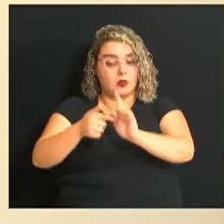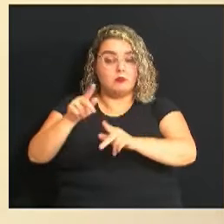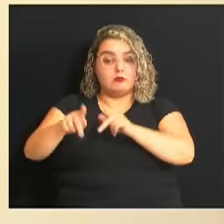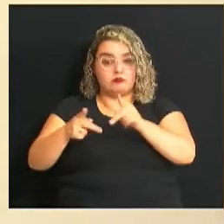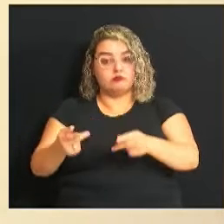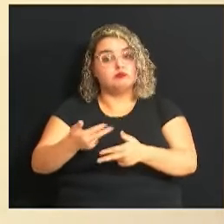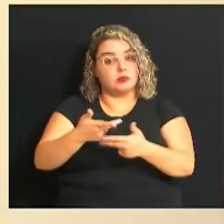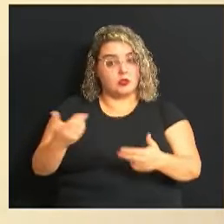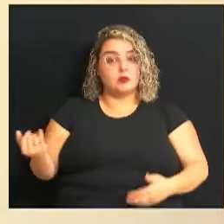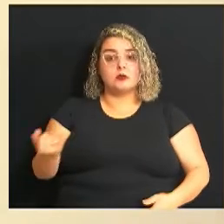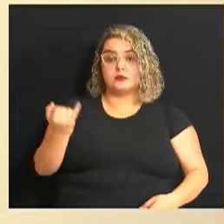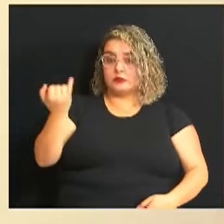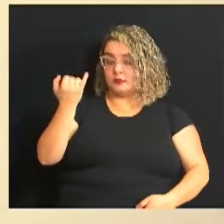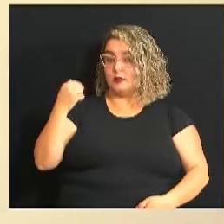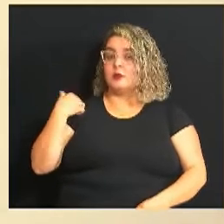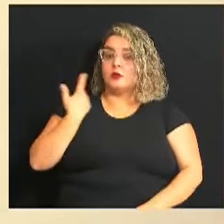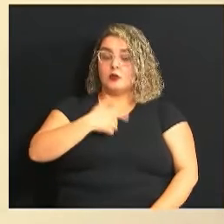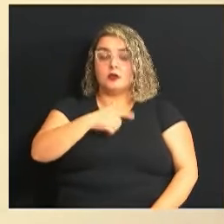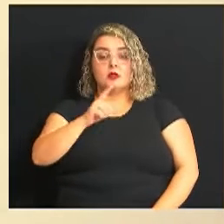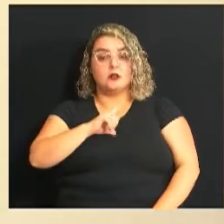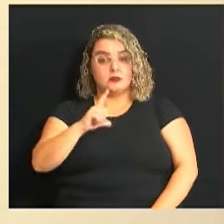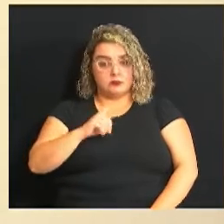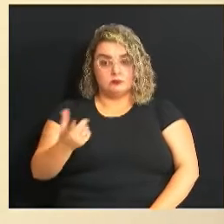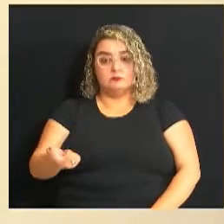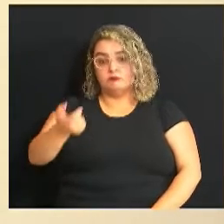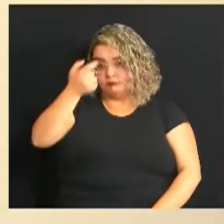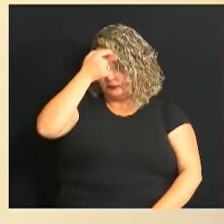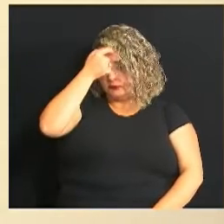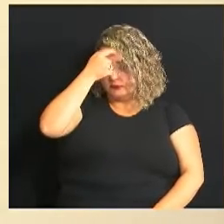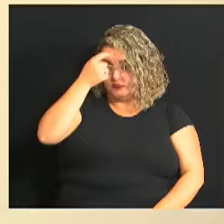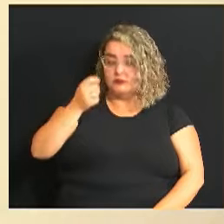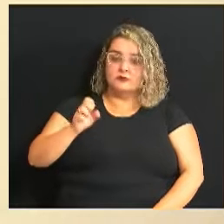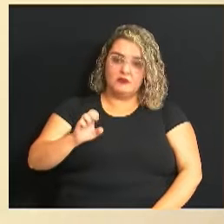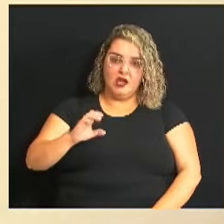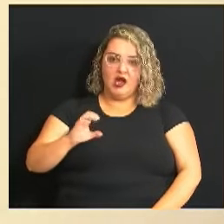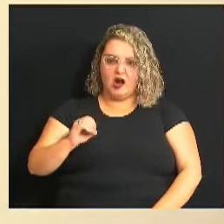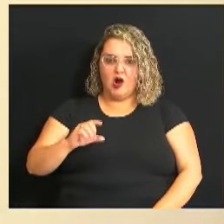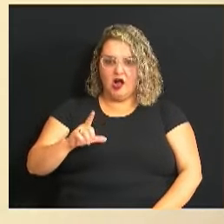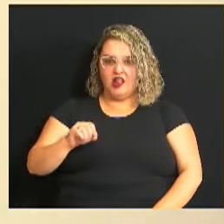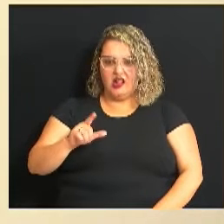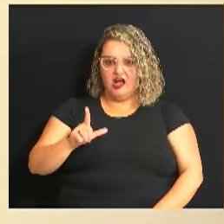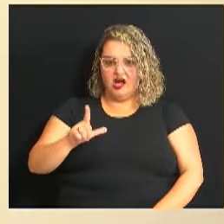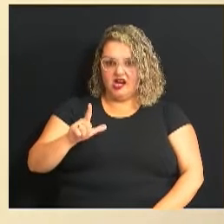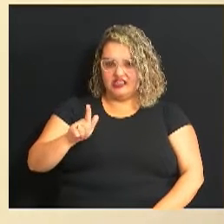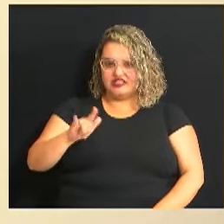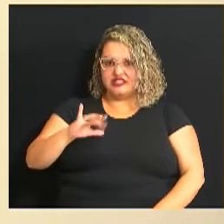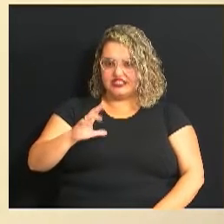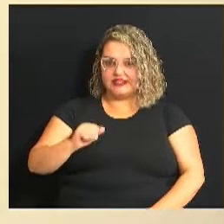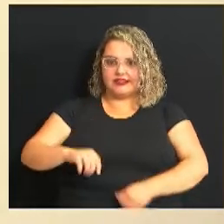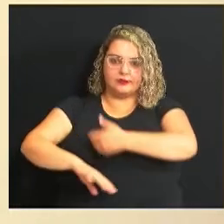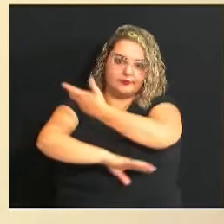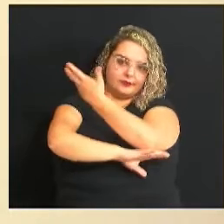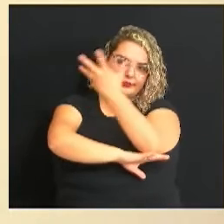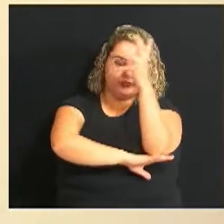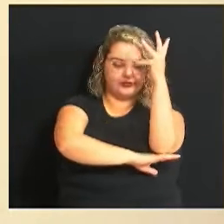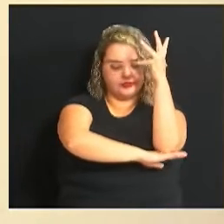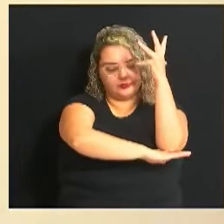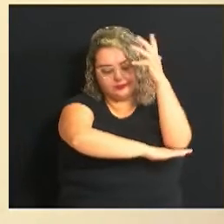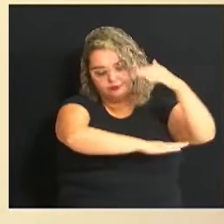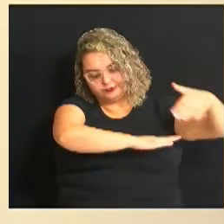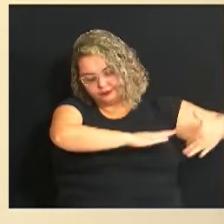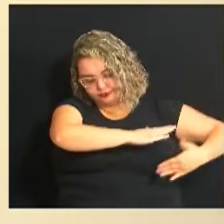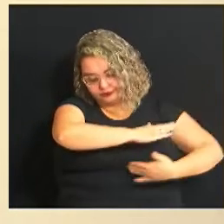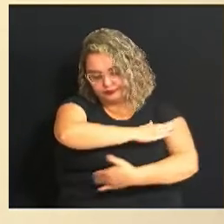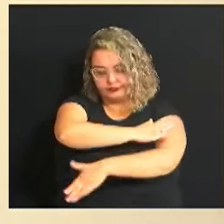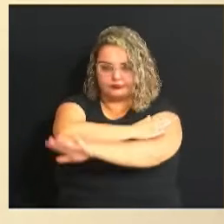muito importante, é que nós tenhamos a consciência ecológica de que esses copos eles são nocivos ao meio ambiente e que a